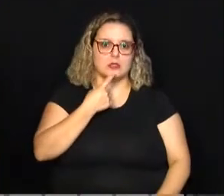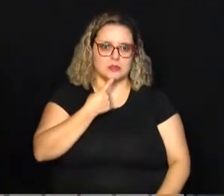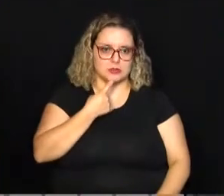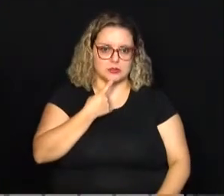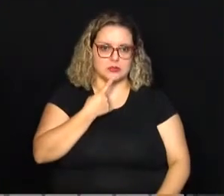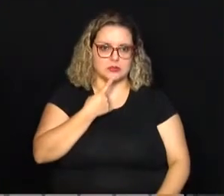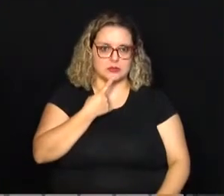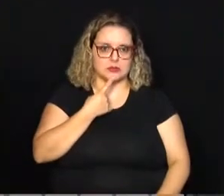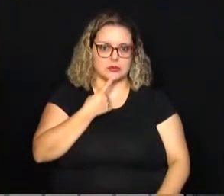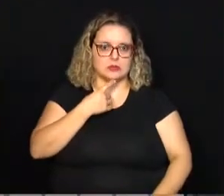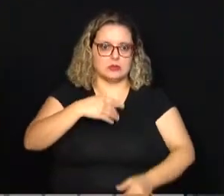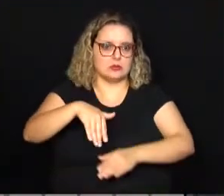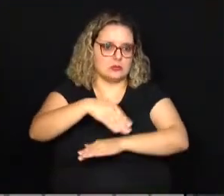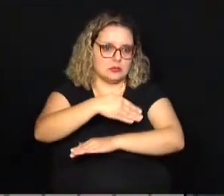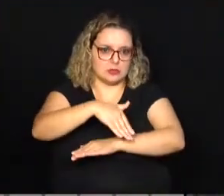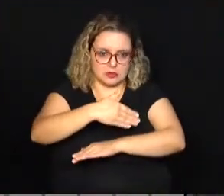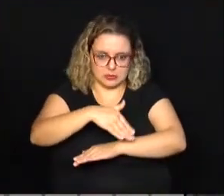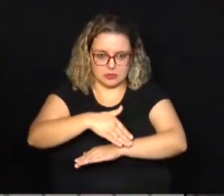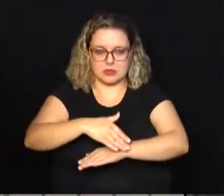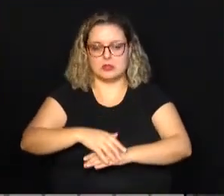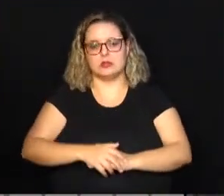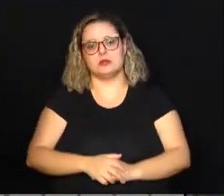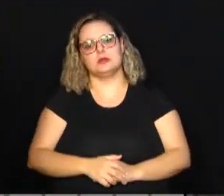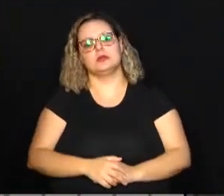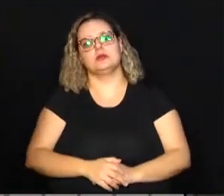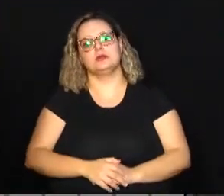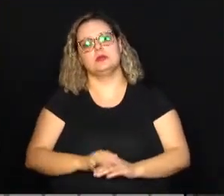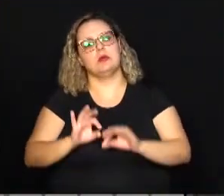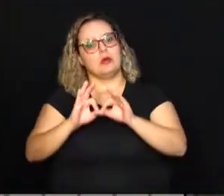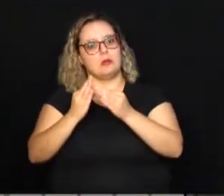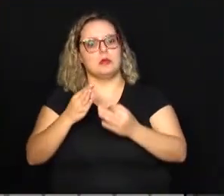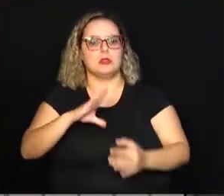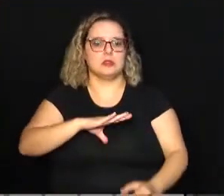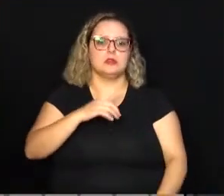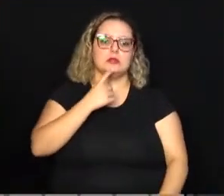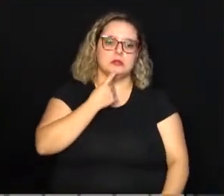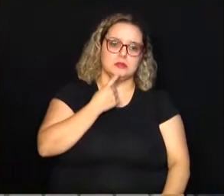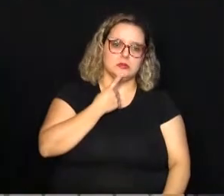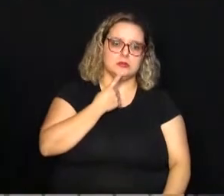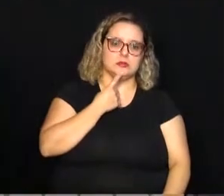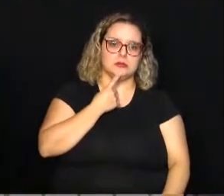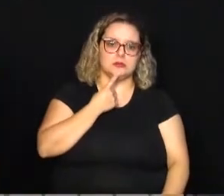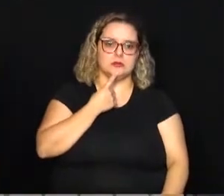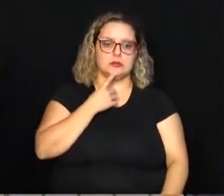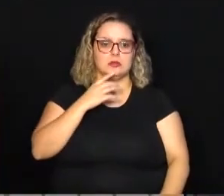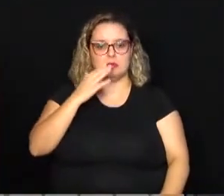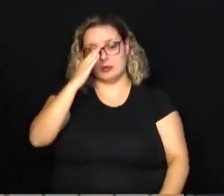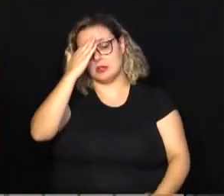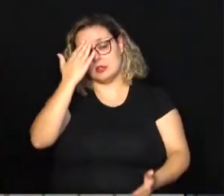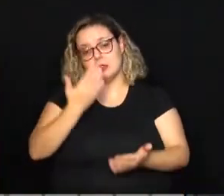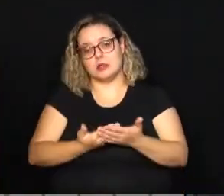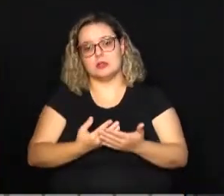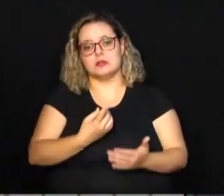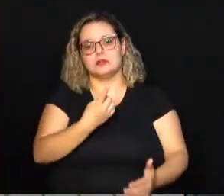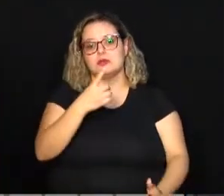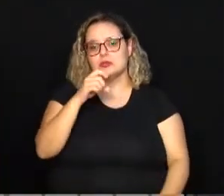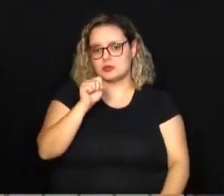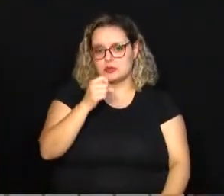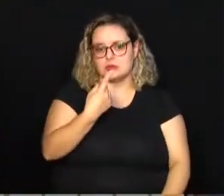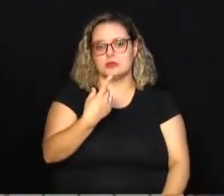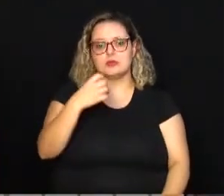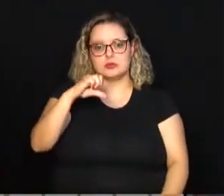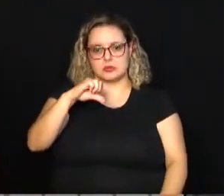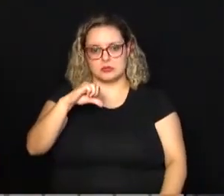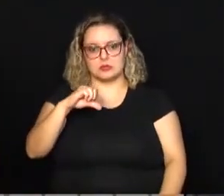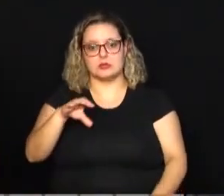de endereços que são, né, de parentes daqui da cidade. Então, eu acredito que esse número de 18, 19 seja até maior,